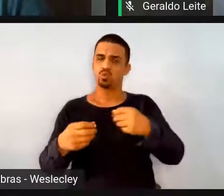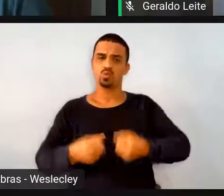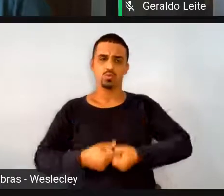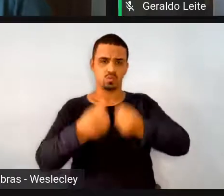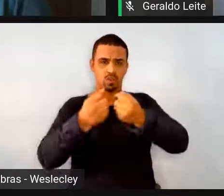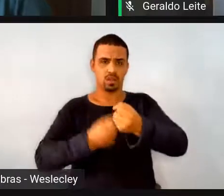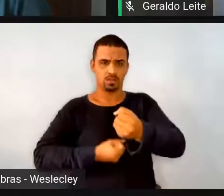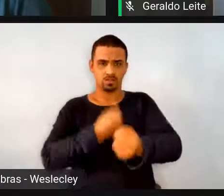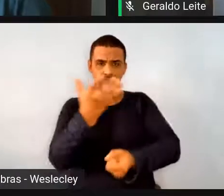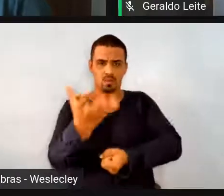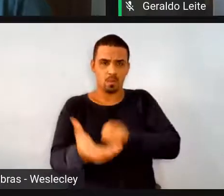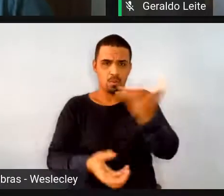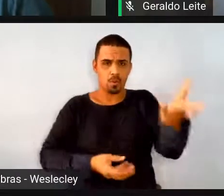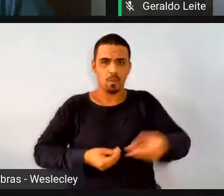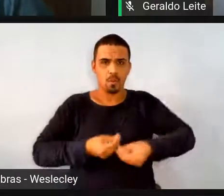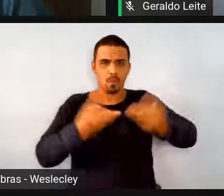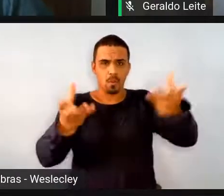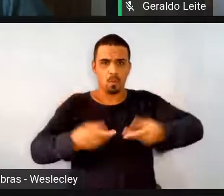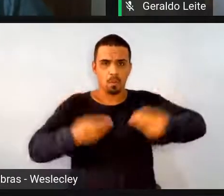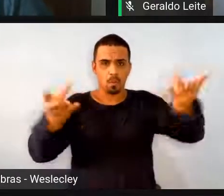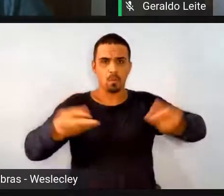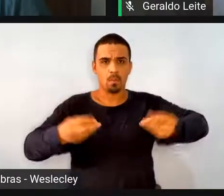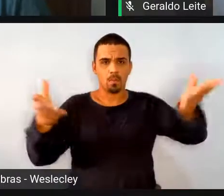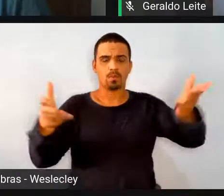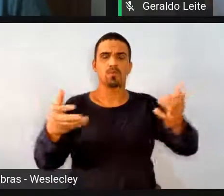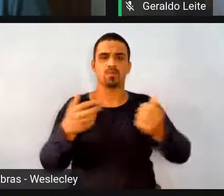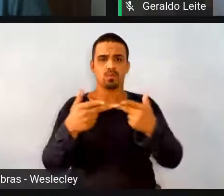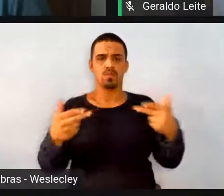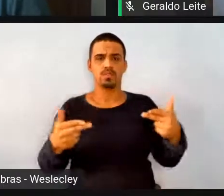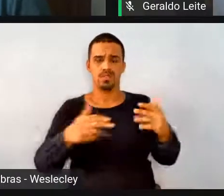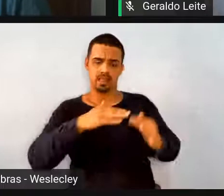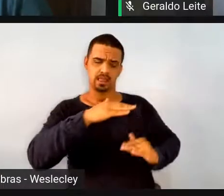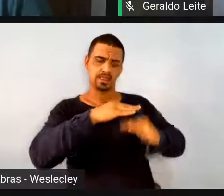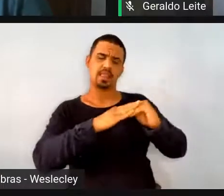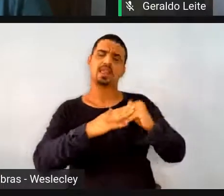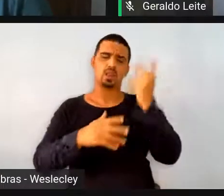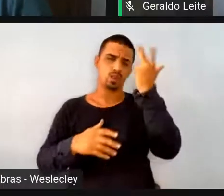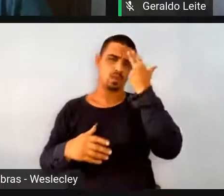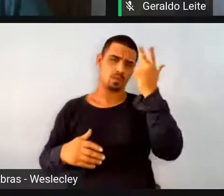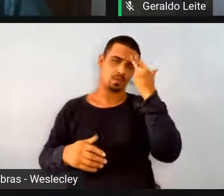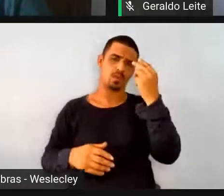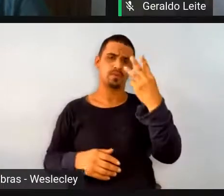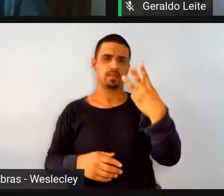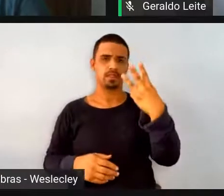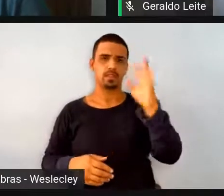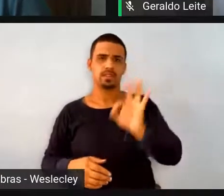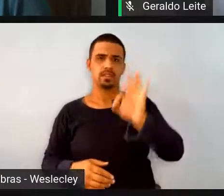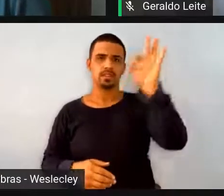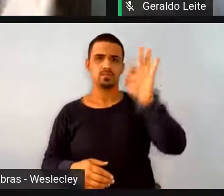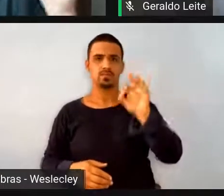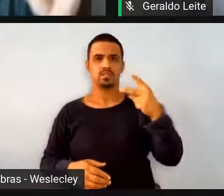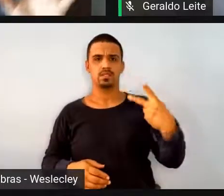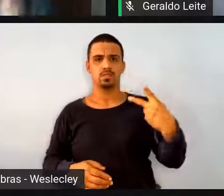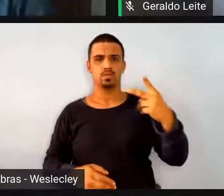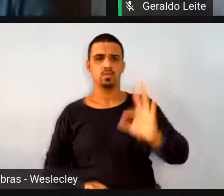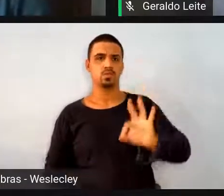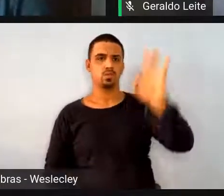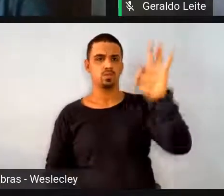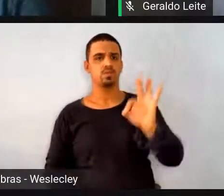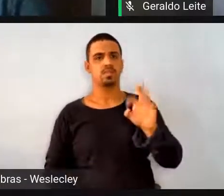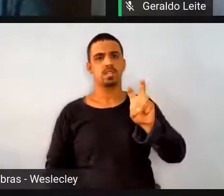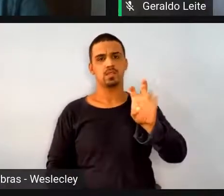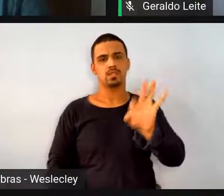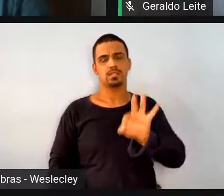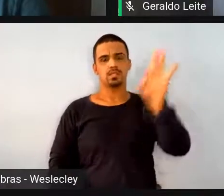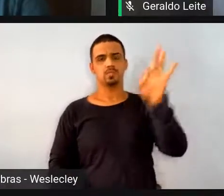de gasto. É um teto bem comum no mundo afora. 3%, 2%, 5% de algum total permitido